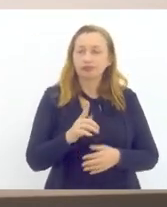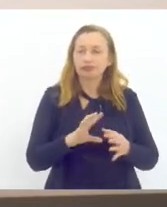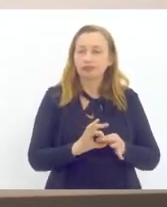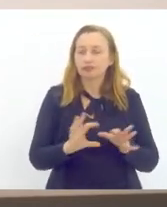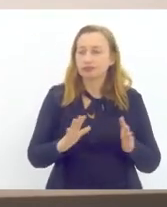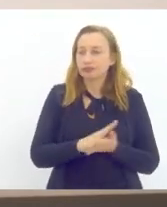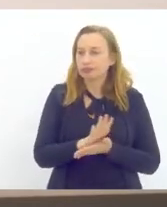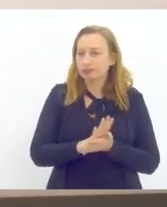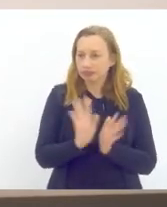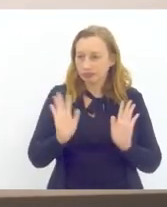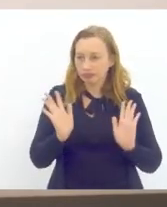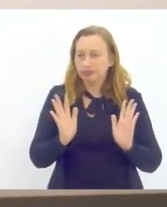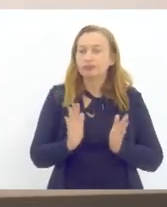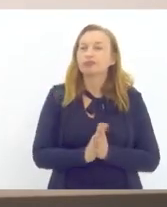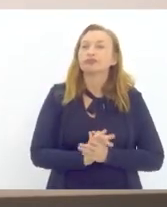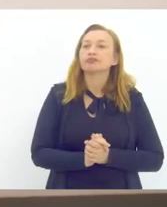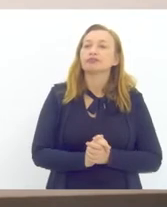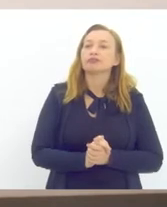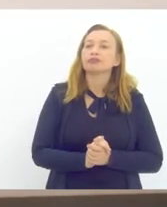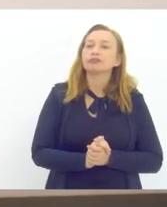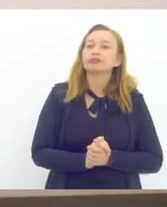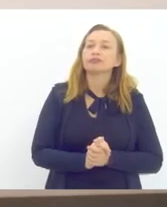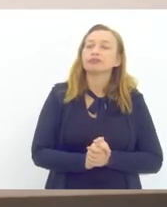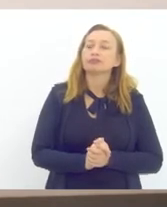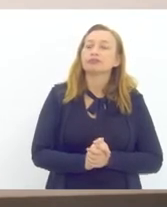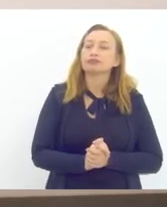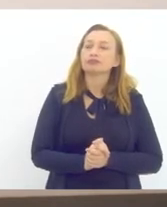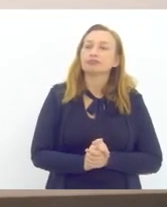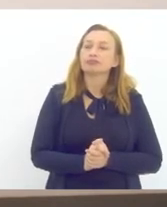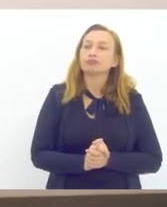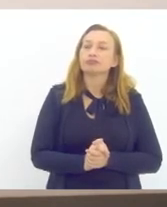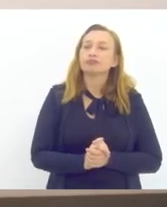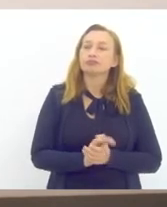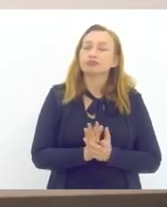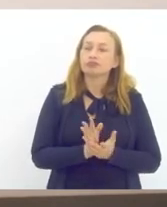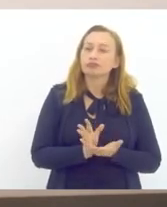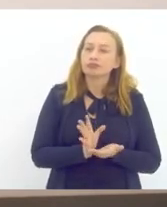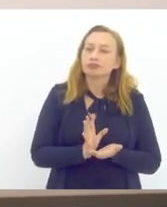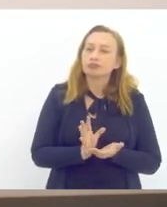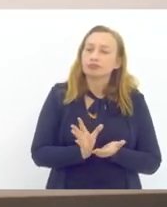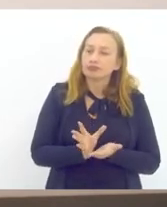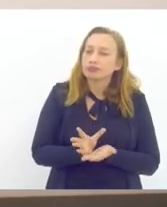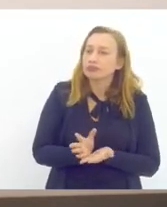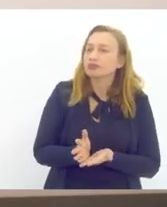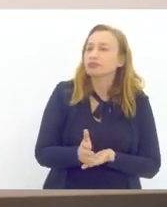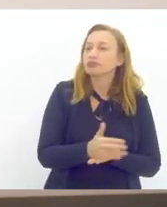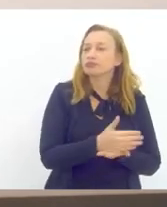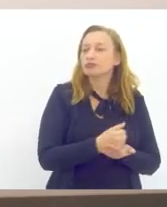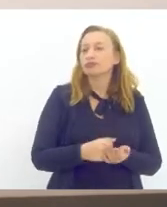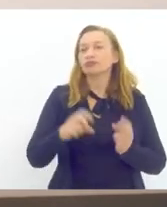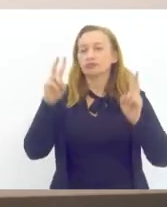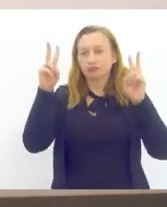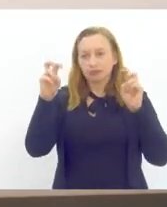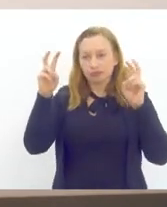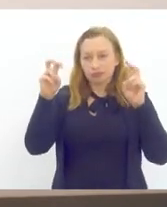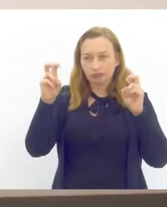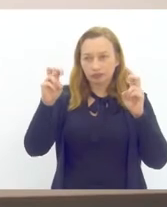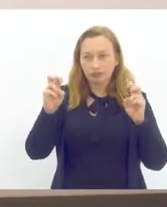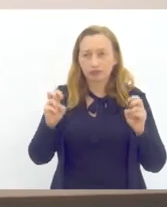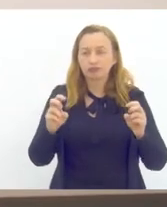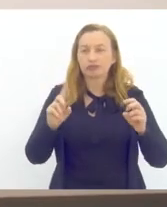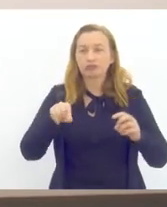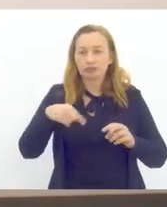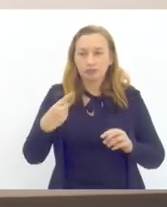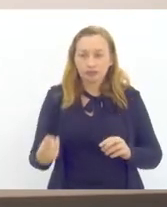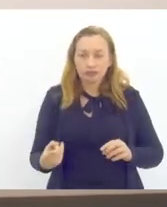algum. Elas alimentam o parlamento, para que o parlamento forme um juízo mais preciso sobre as matérias, até deliberá-las